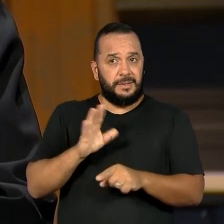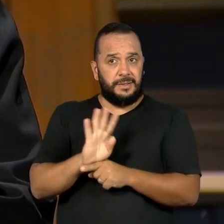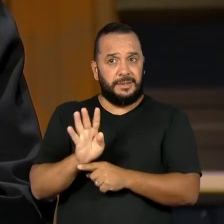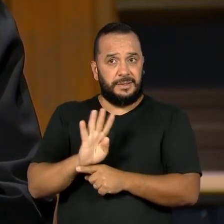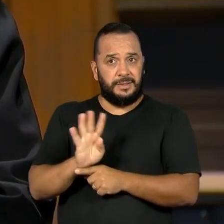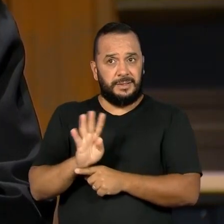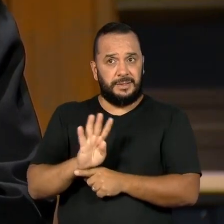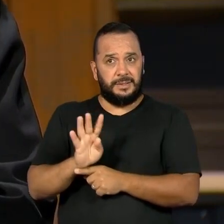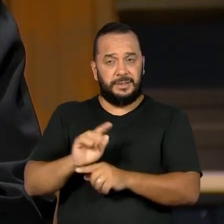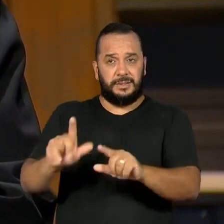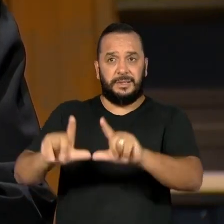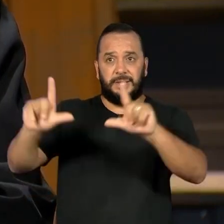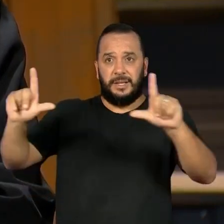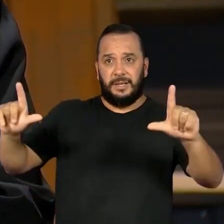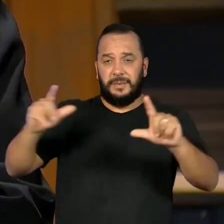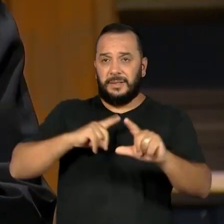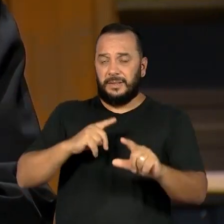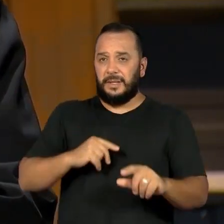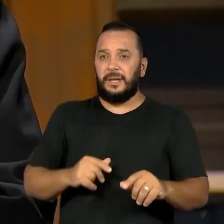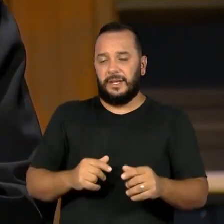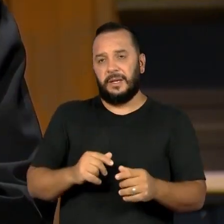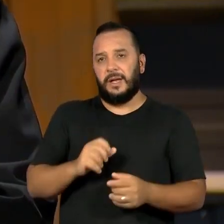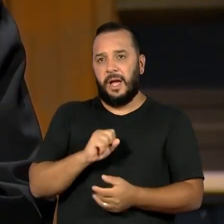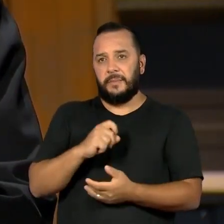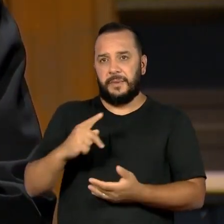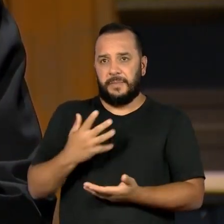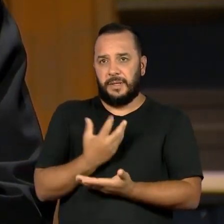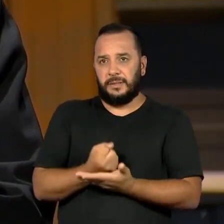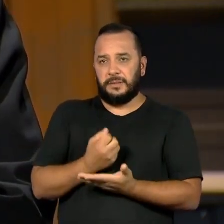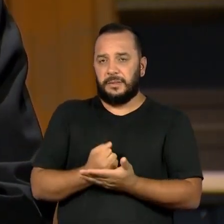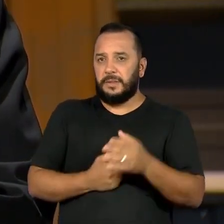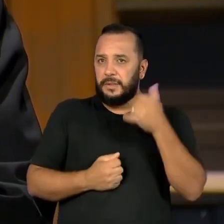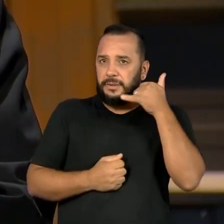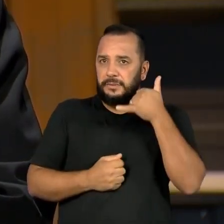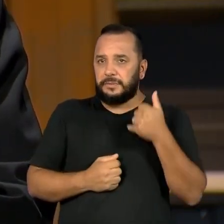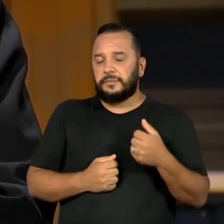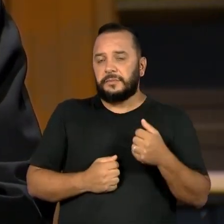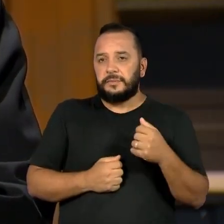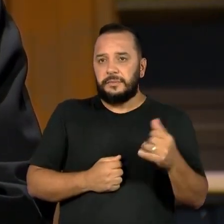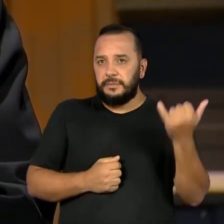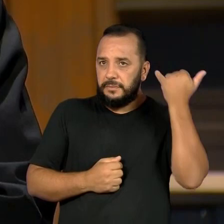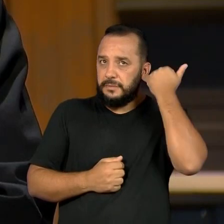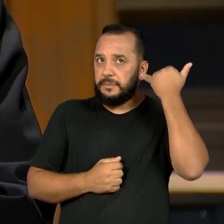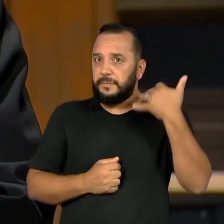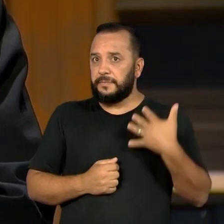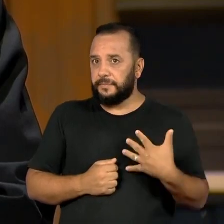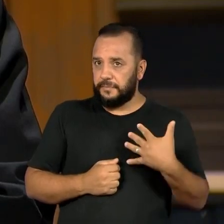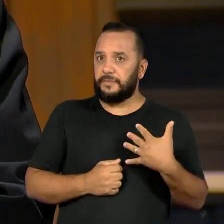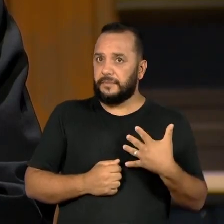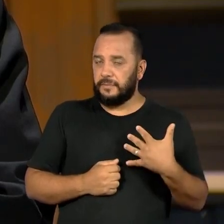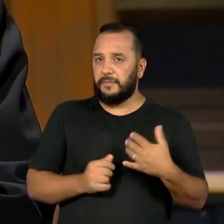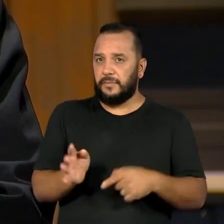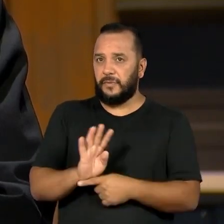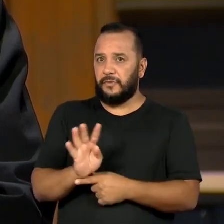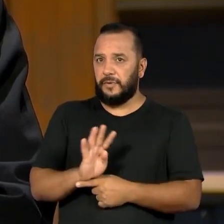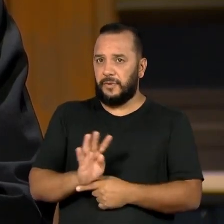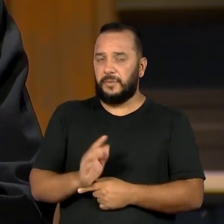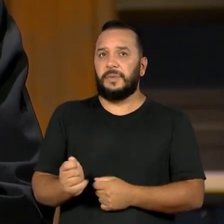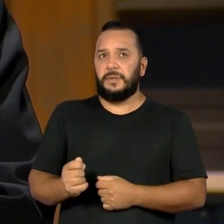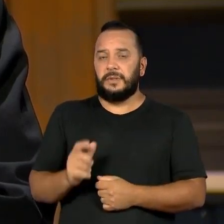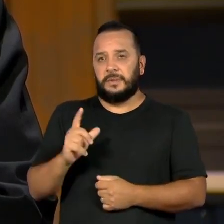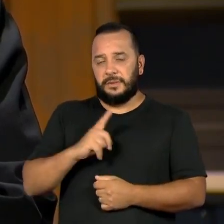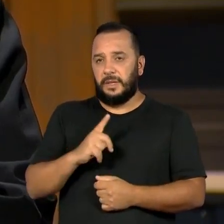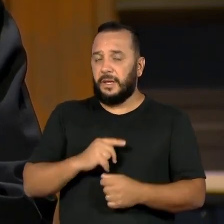coloca lá um no seu celular você baixa um aplicativo e você acessa a audiodescrição do filme Hum que é uma